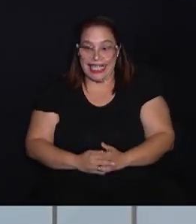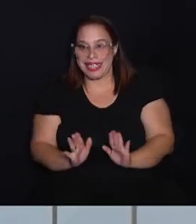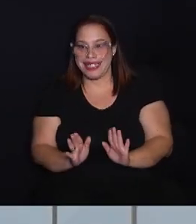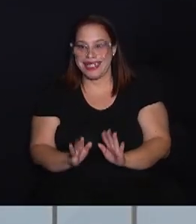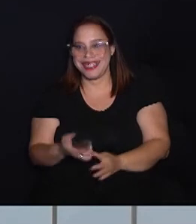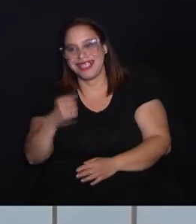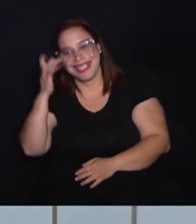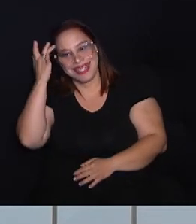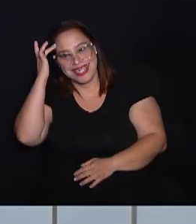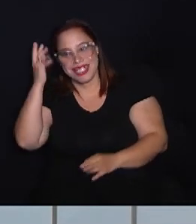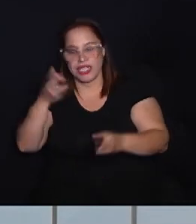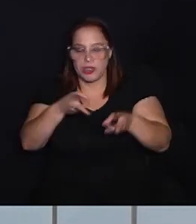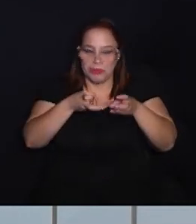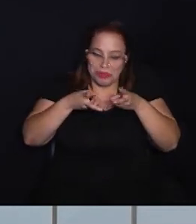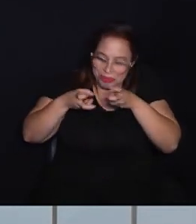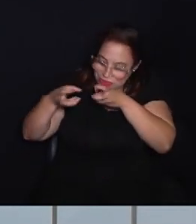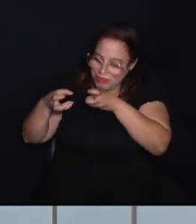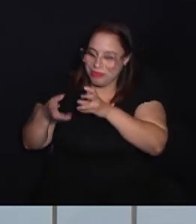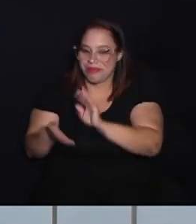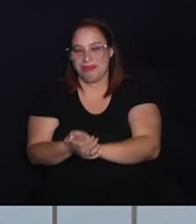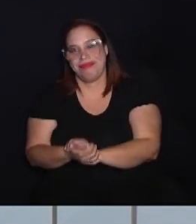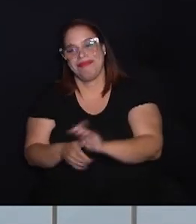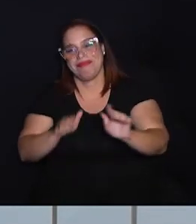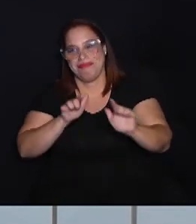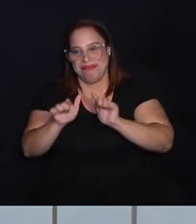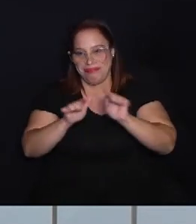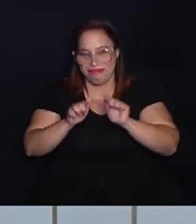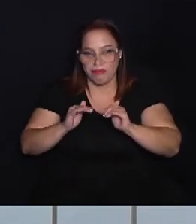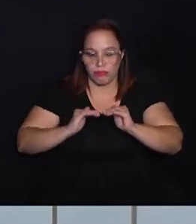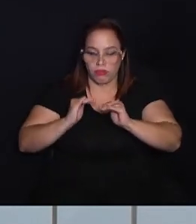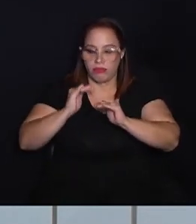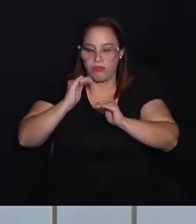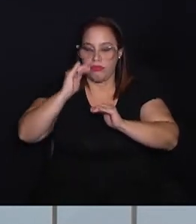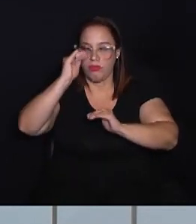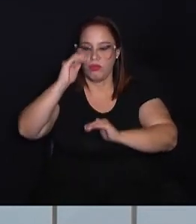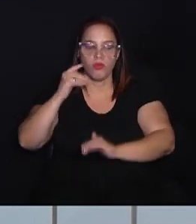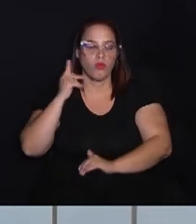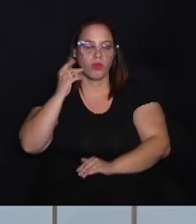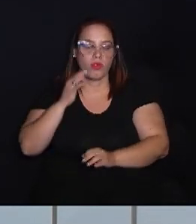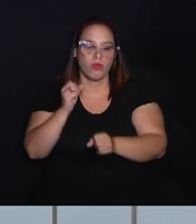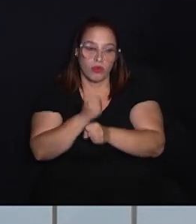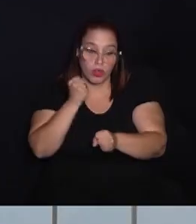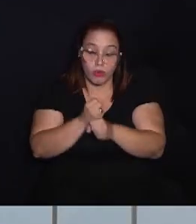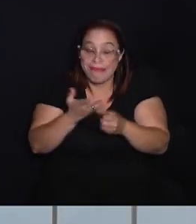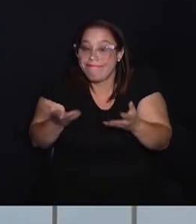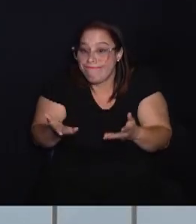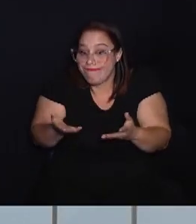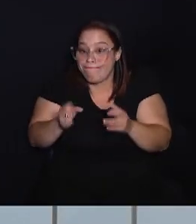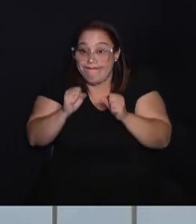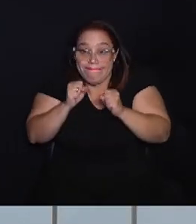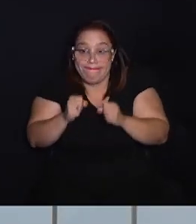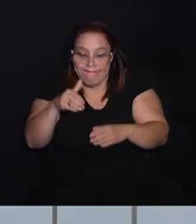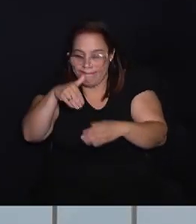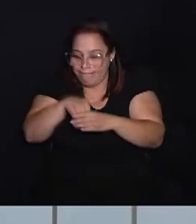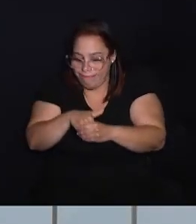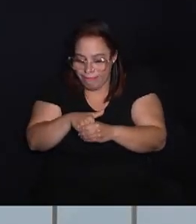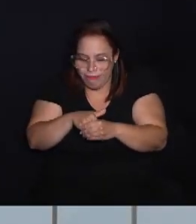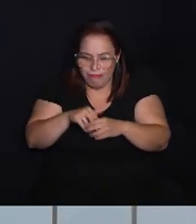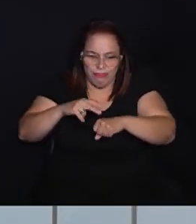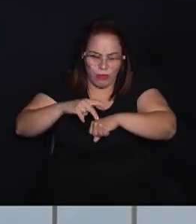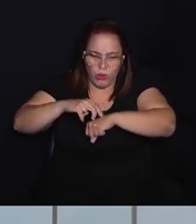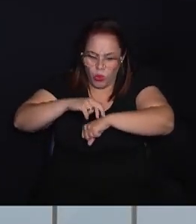momento, passado as eleições, todo o trabalho realizado, primeiro, qual que é o sentimento que fica do trabalho realizado